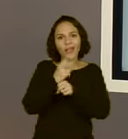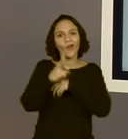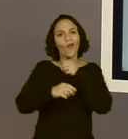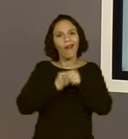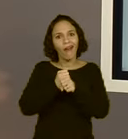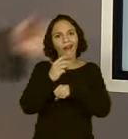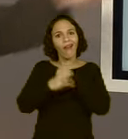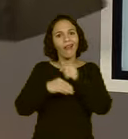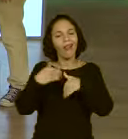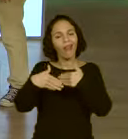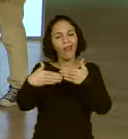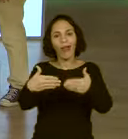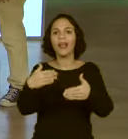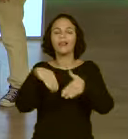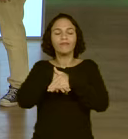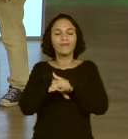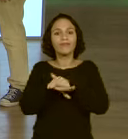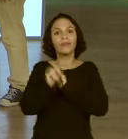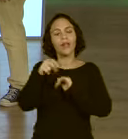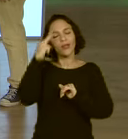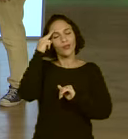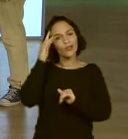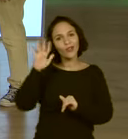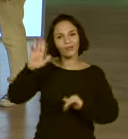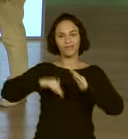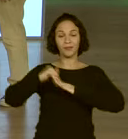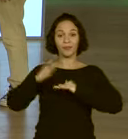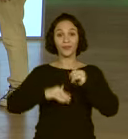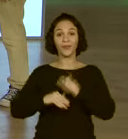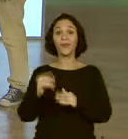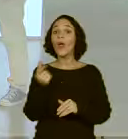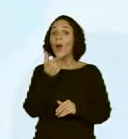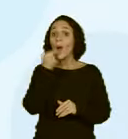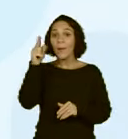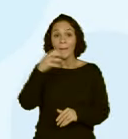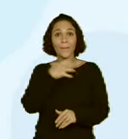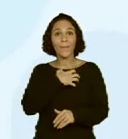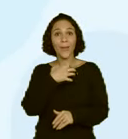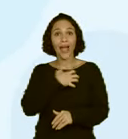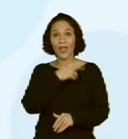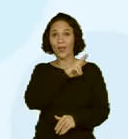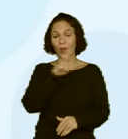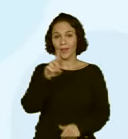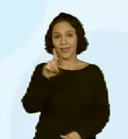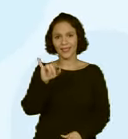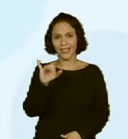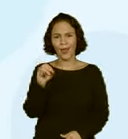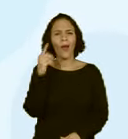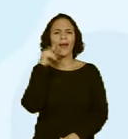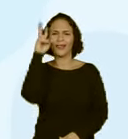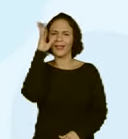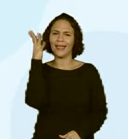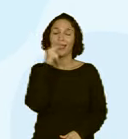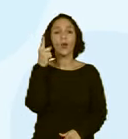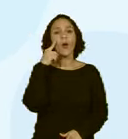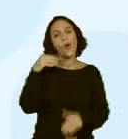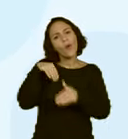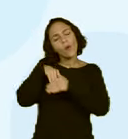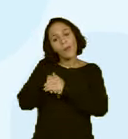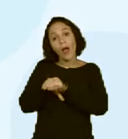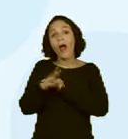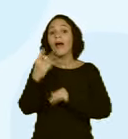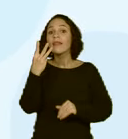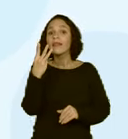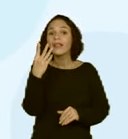vários sonhos. O seu Zio também, da Bahia, juntou 34, a história é linda, ele juntou R$ 34